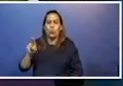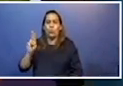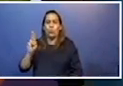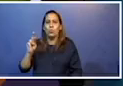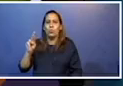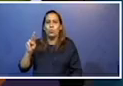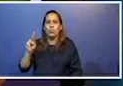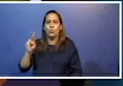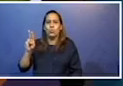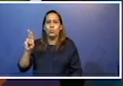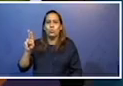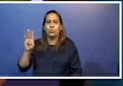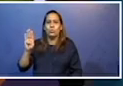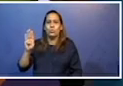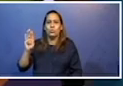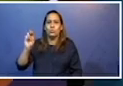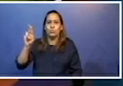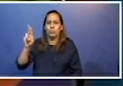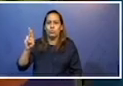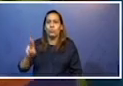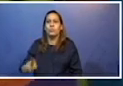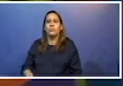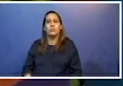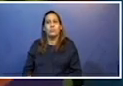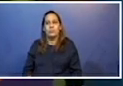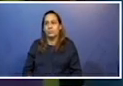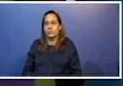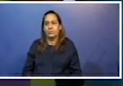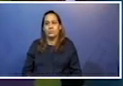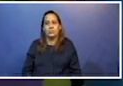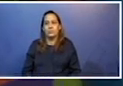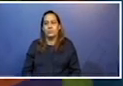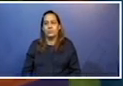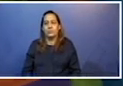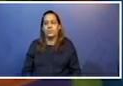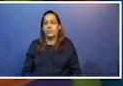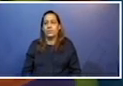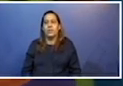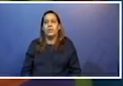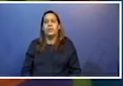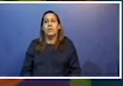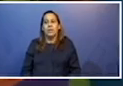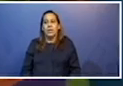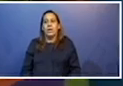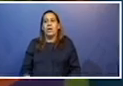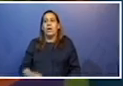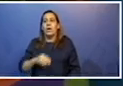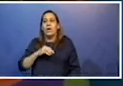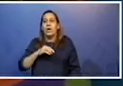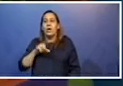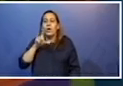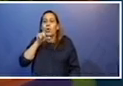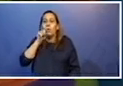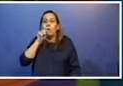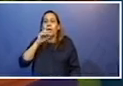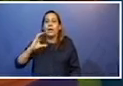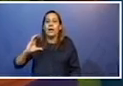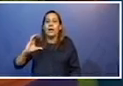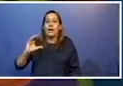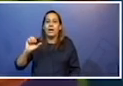já viram lobo voando? Se viram, estavam dormindo, sonhando. Lógico que não. Nós vamos ter quem?